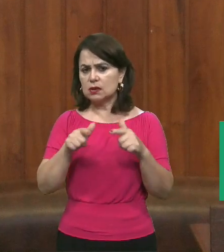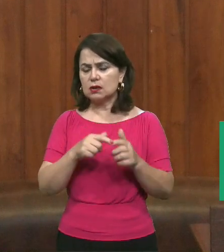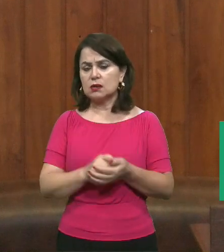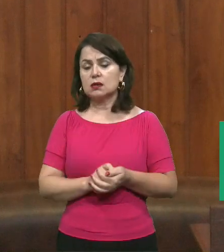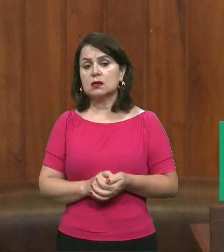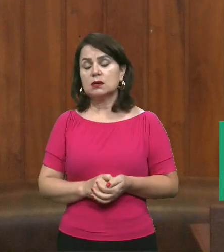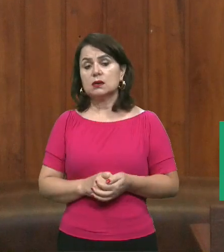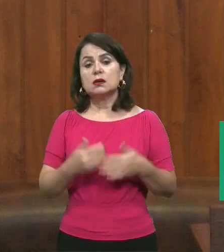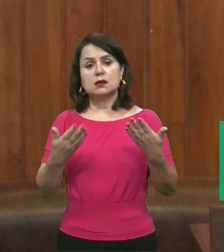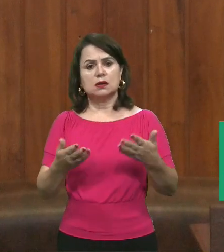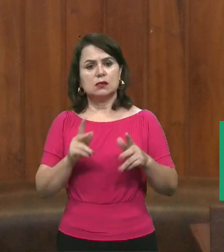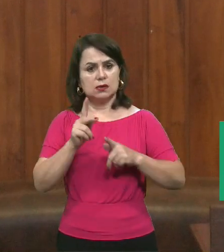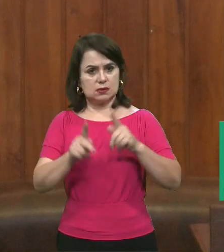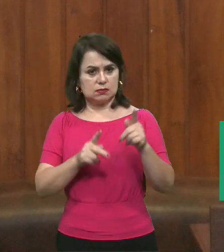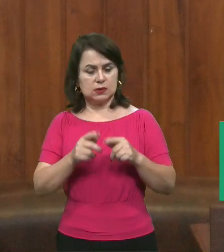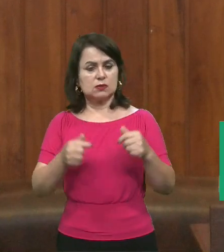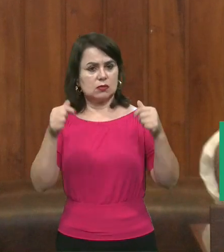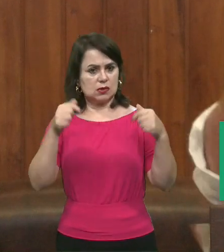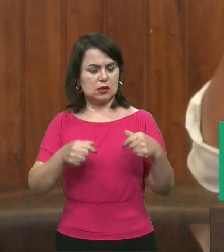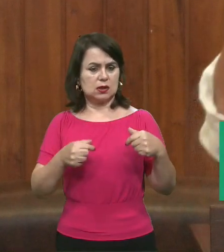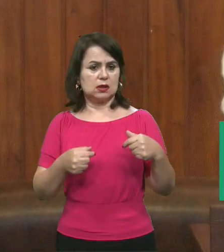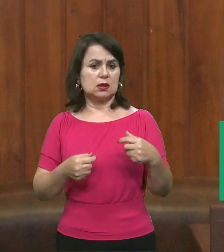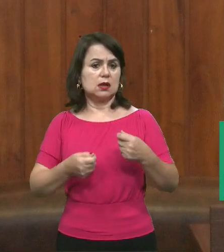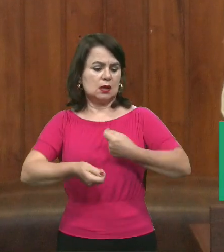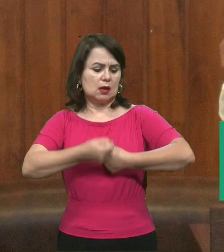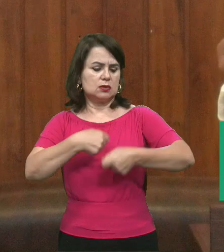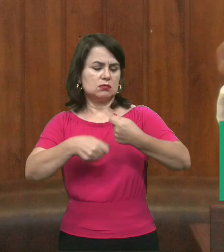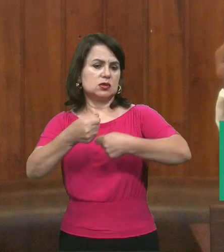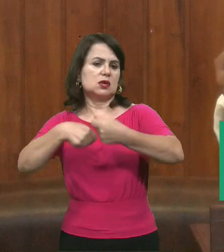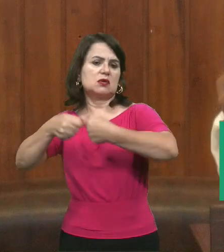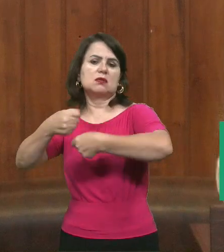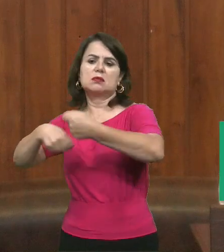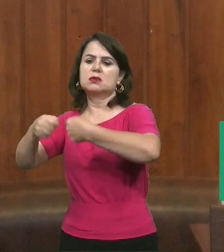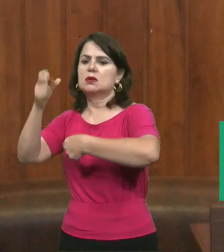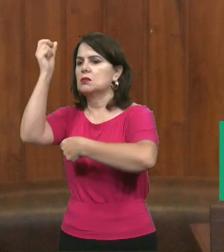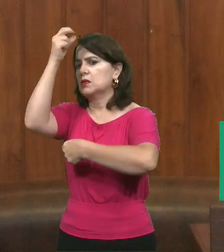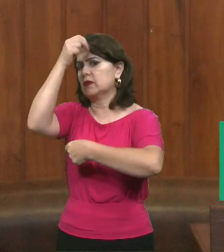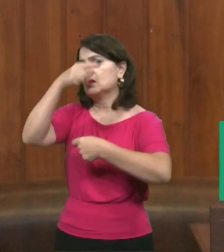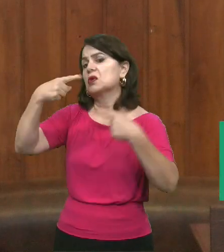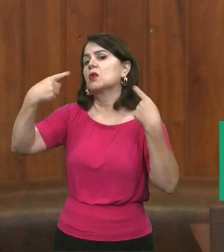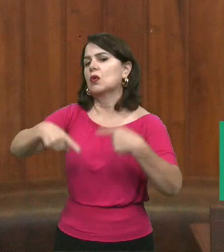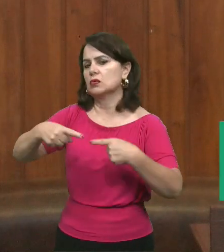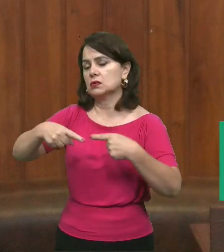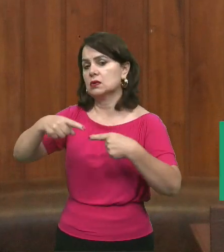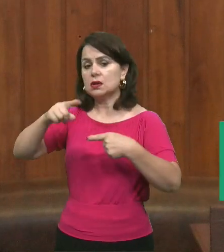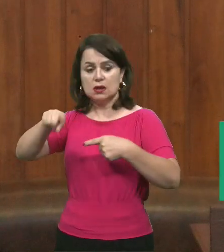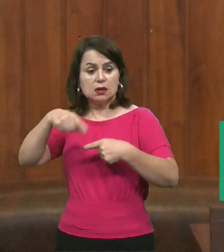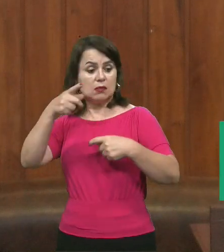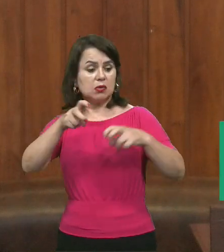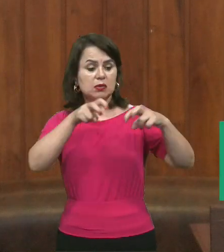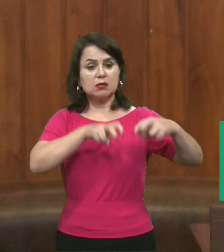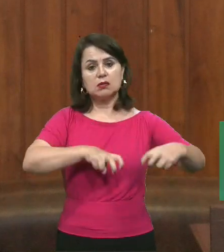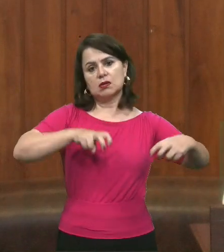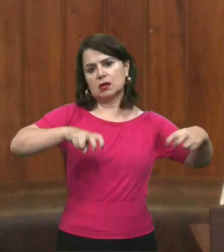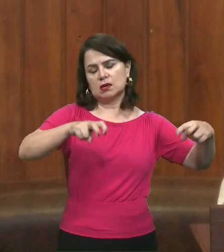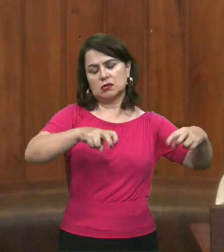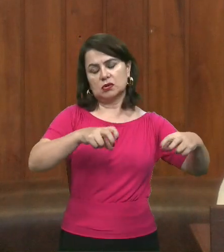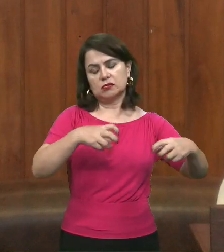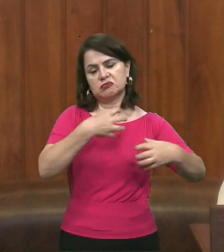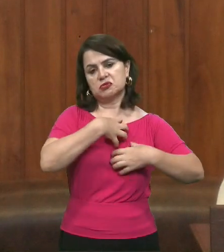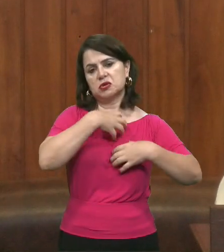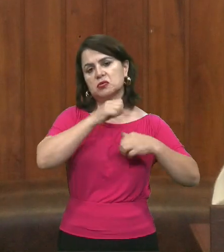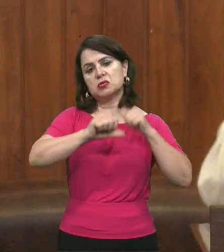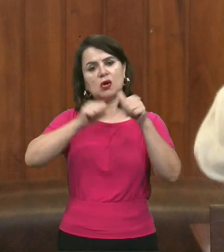aqui, é contra a administração. Só fala de problemas da administração. Depois chega ali na cadeira, muda tudo, não